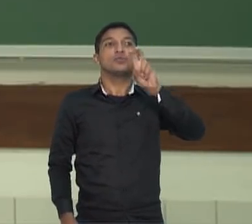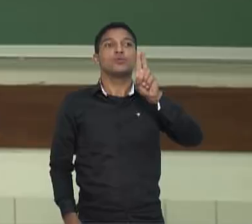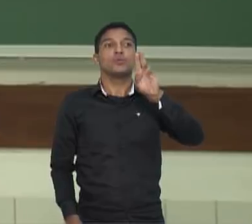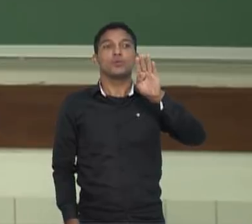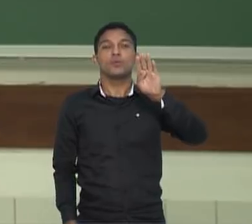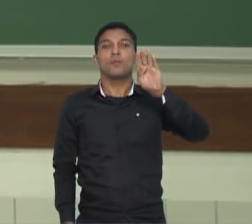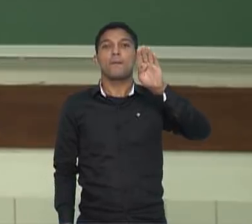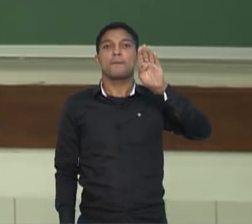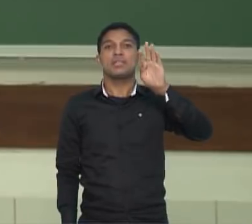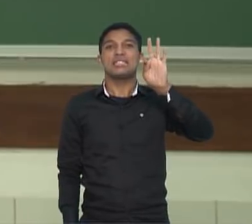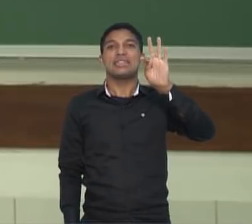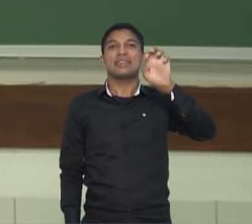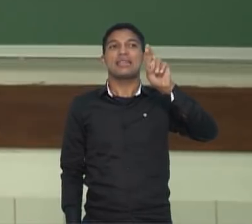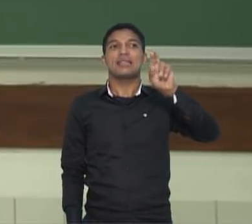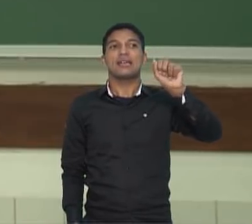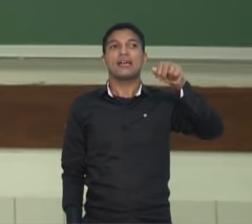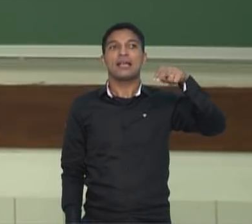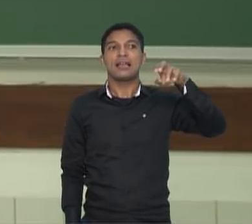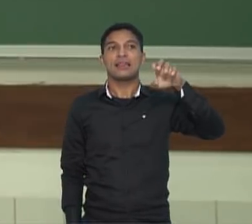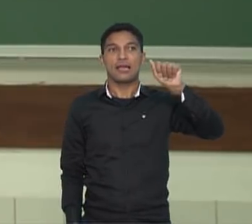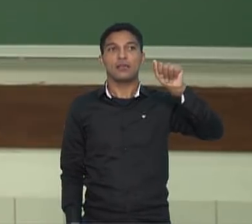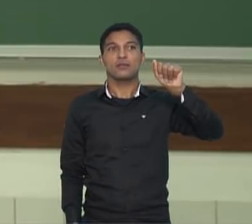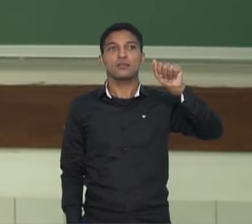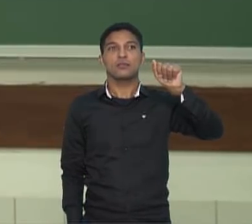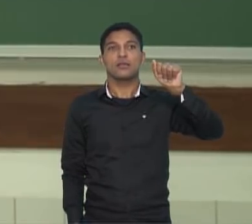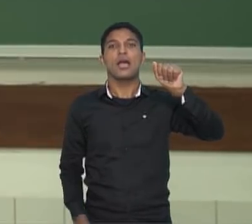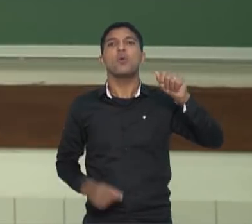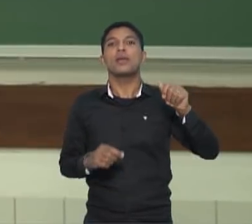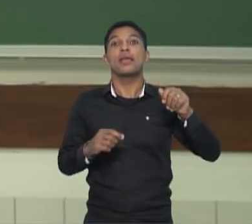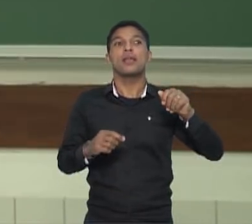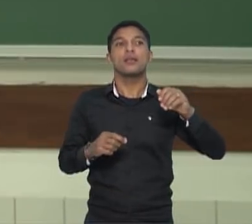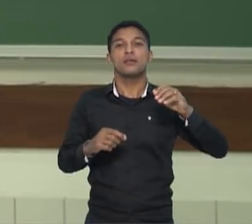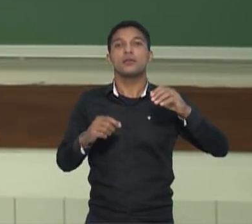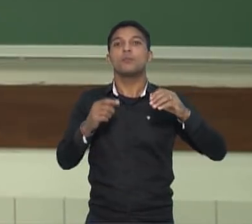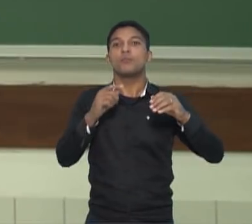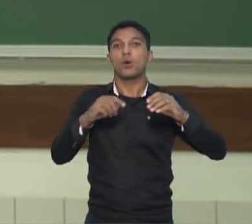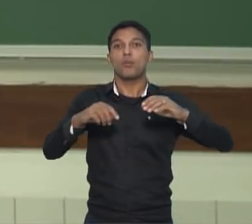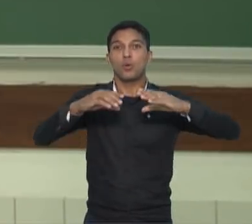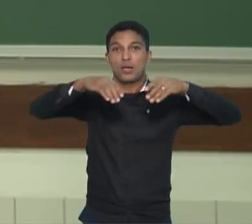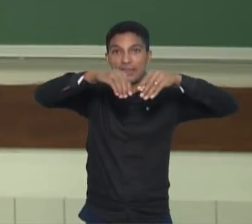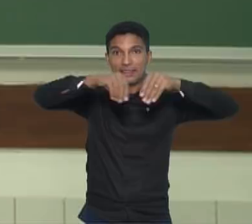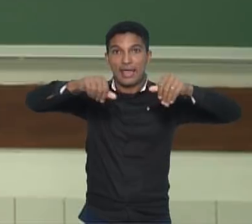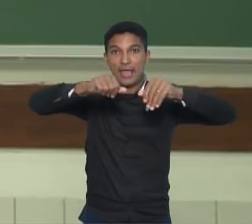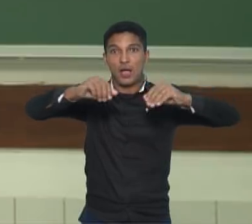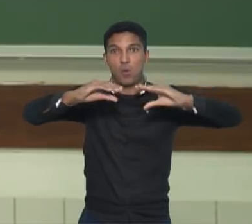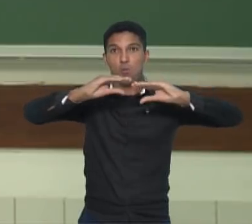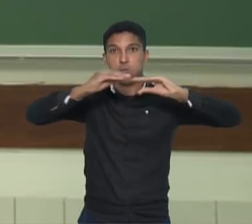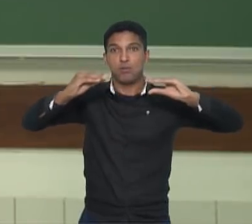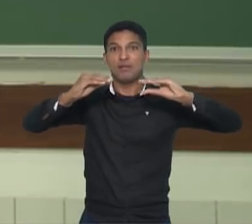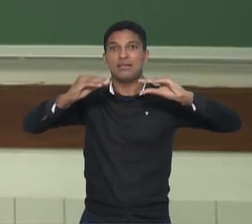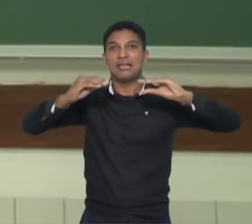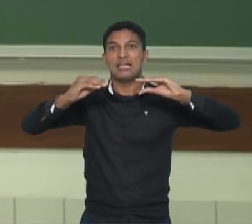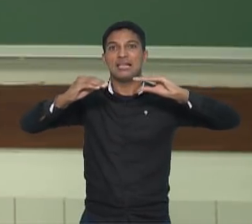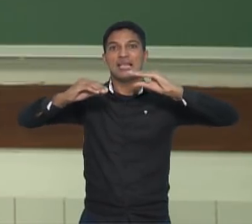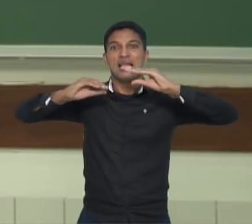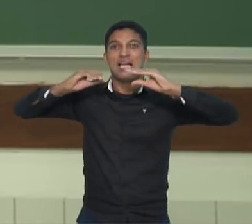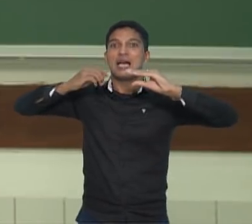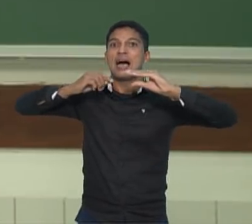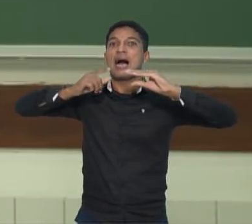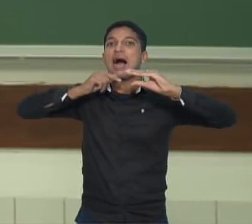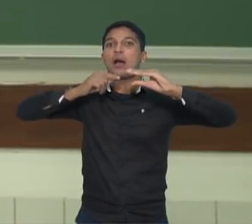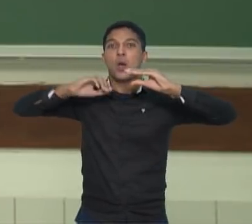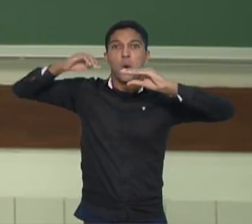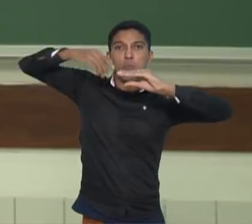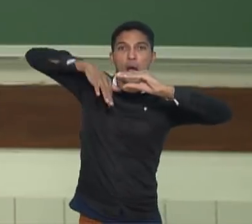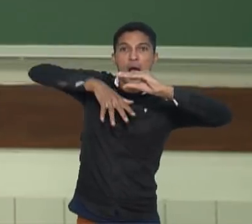água. Só que estes fios de água, eles vão se encontrando, aumentando o volume de água e até dando origem a rios,